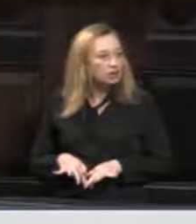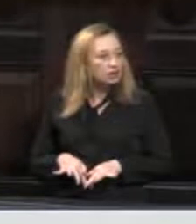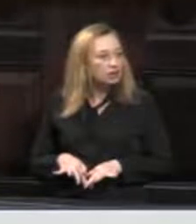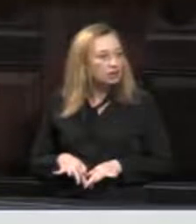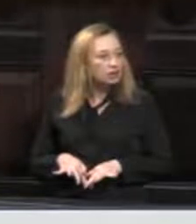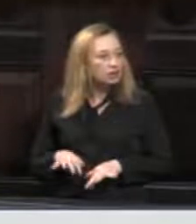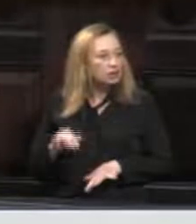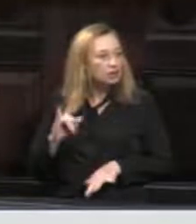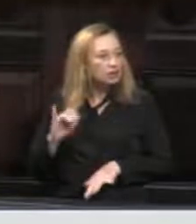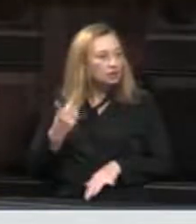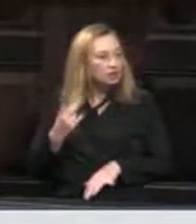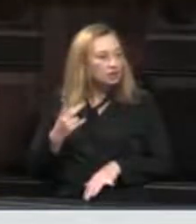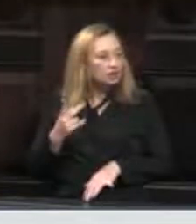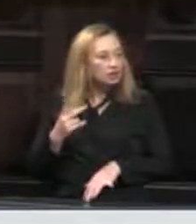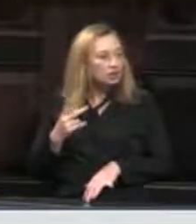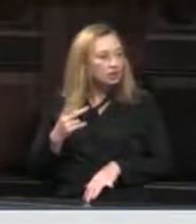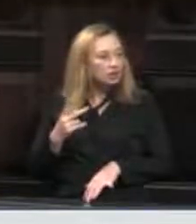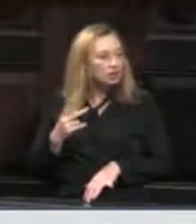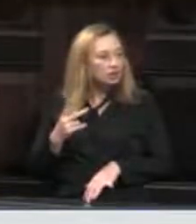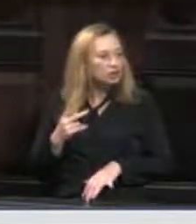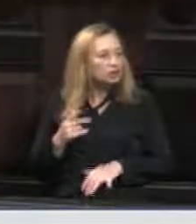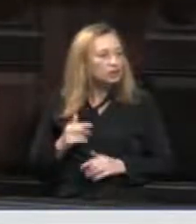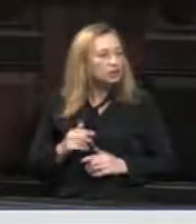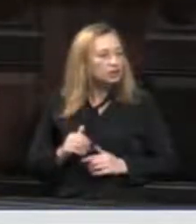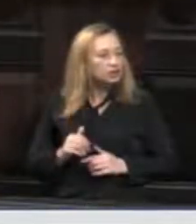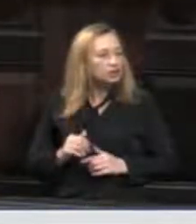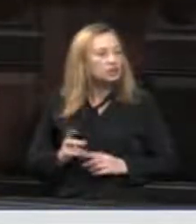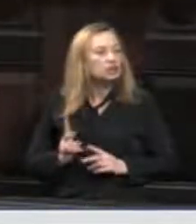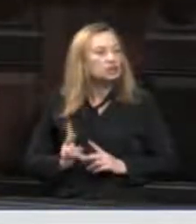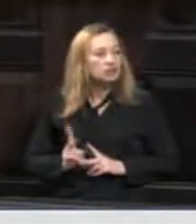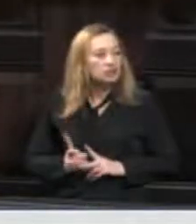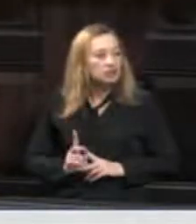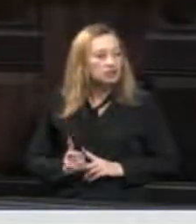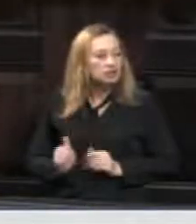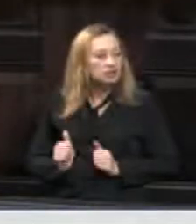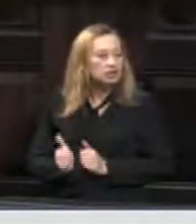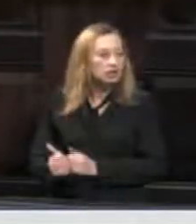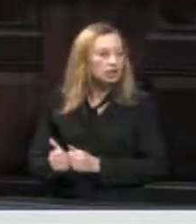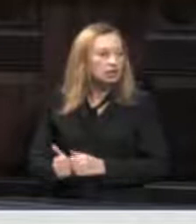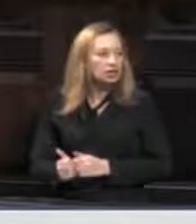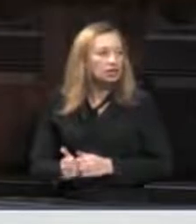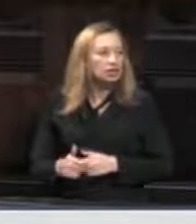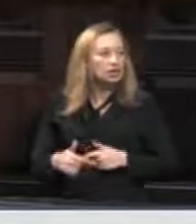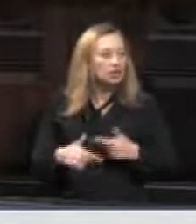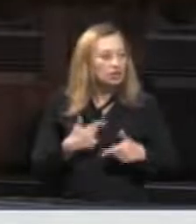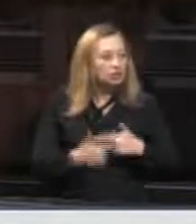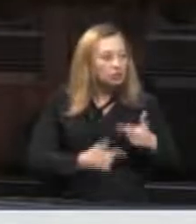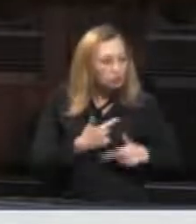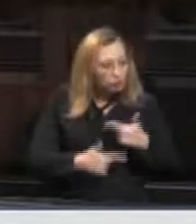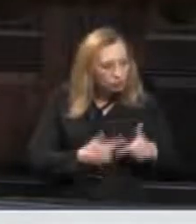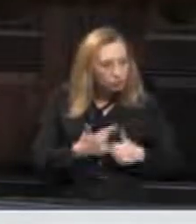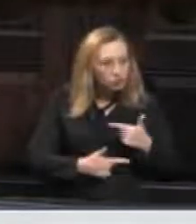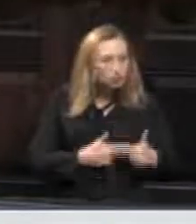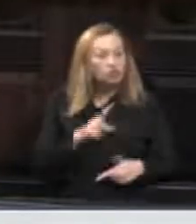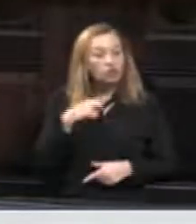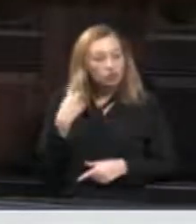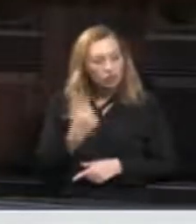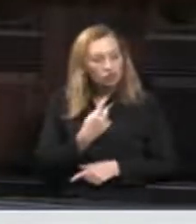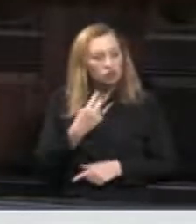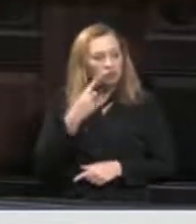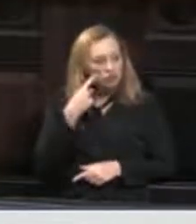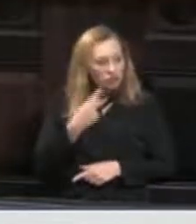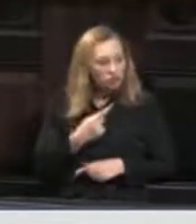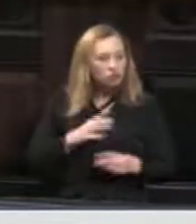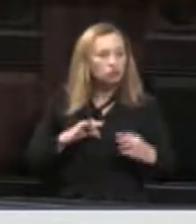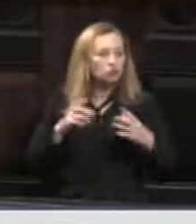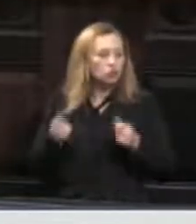o IPDH, a gente segue na luta pela retomada da sede. A gente está produzindo os relatórios, está acompanhando a produção dos